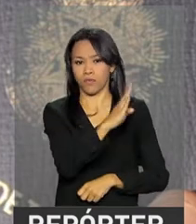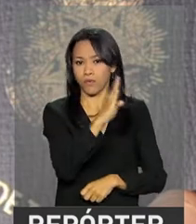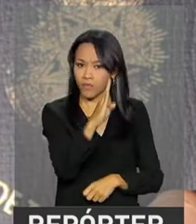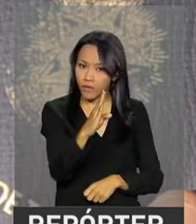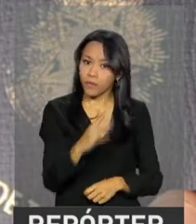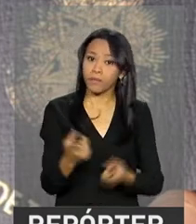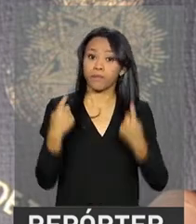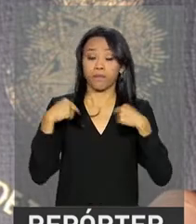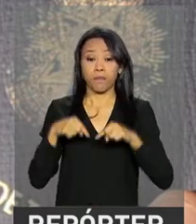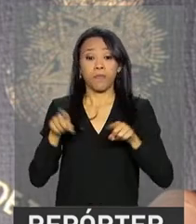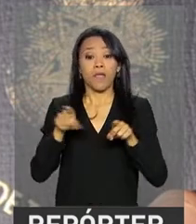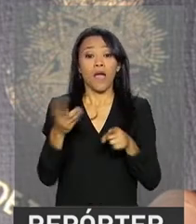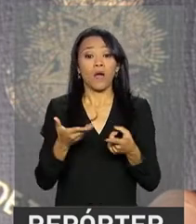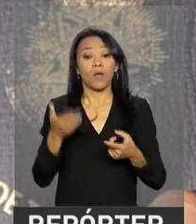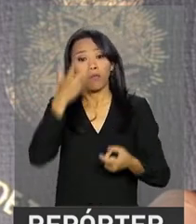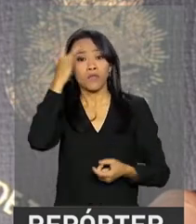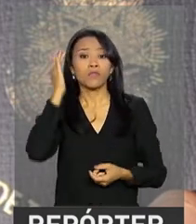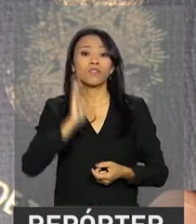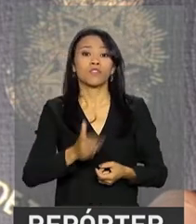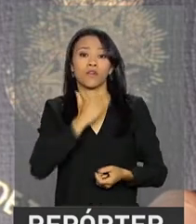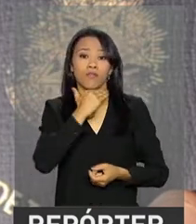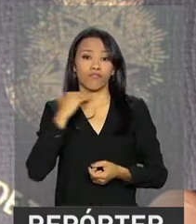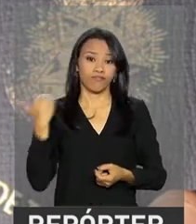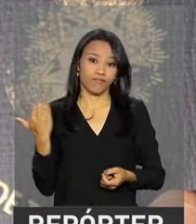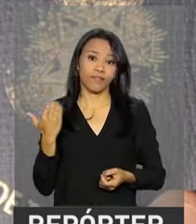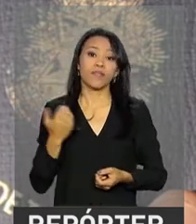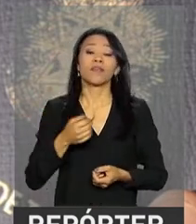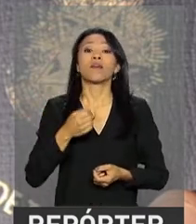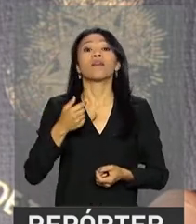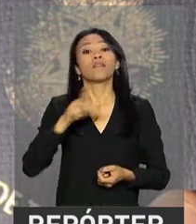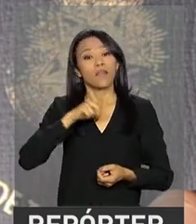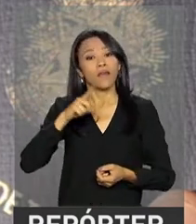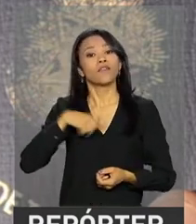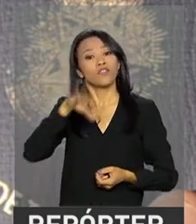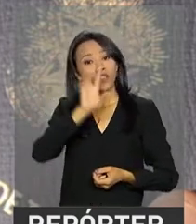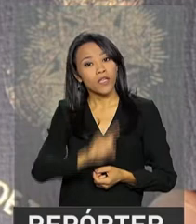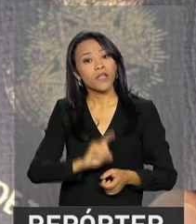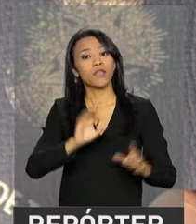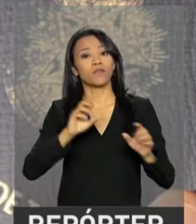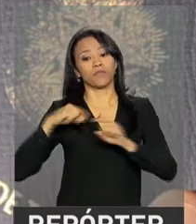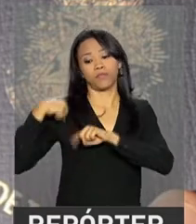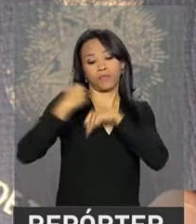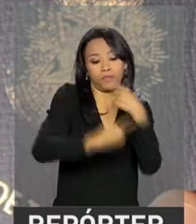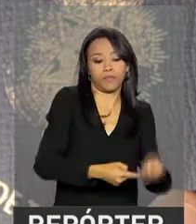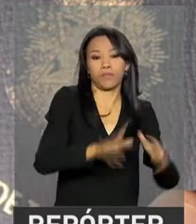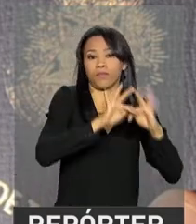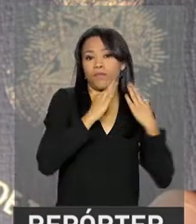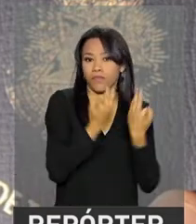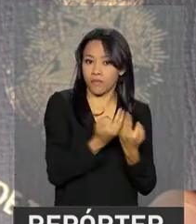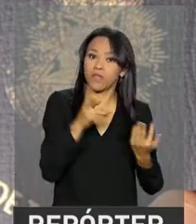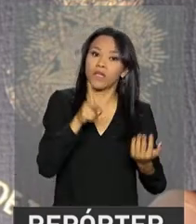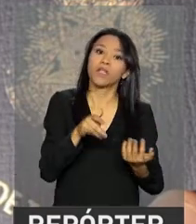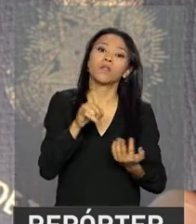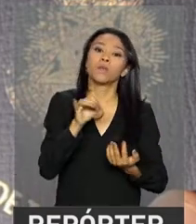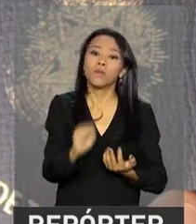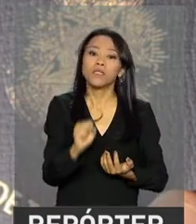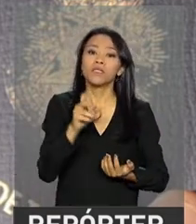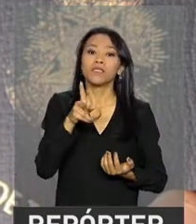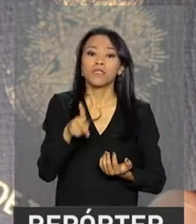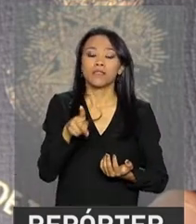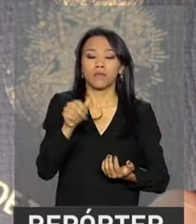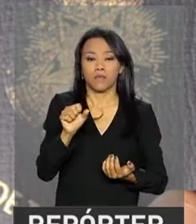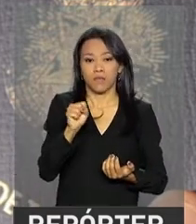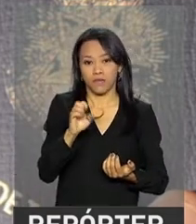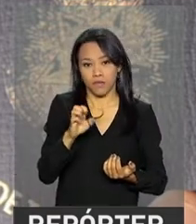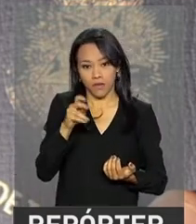dos cotistas já falecidos os herdeiros terão direito aos recursos do pis pasep em junho de 2016